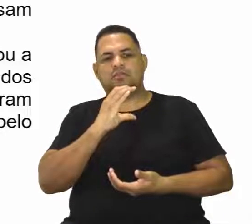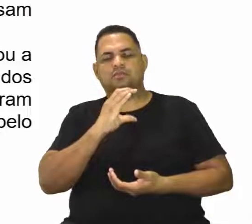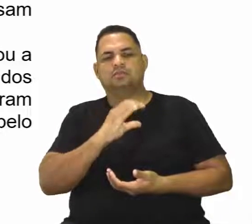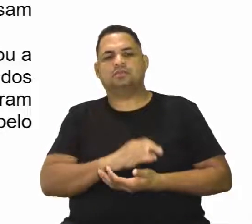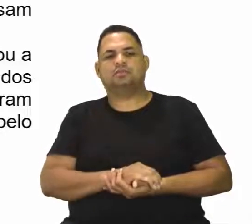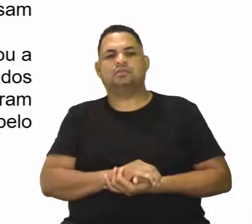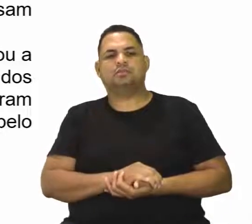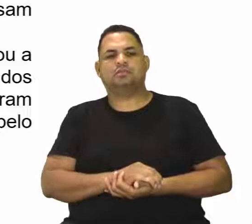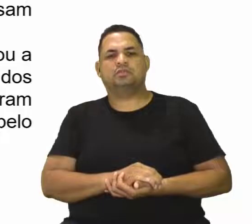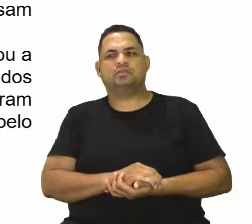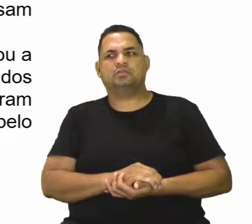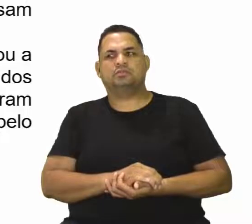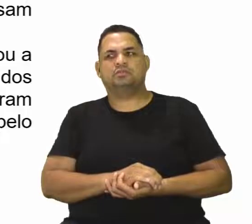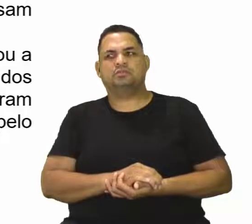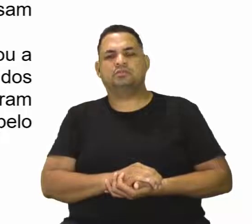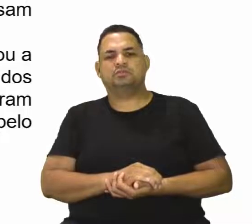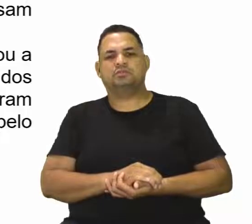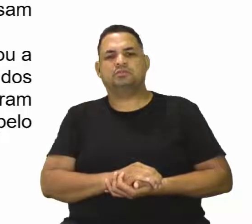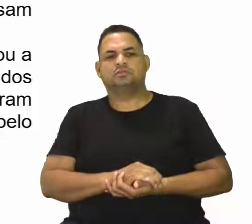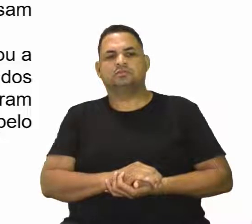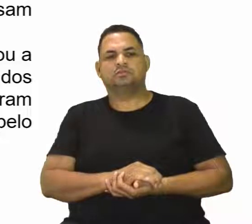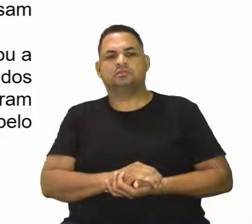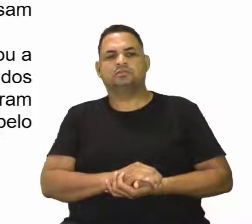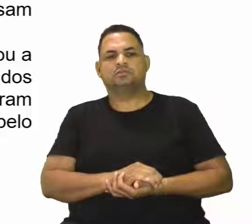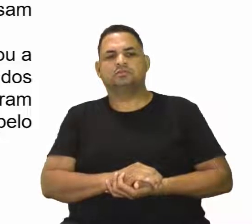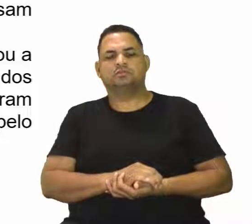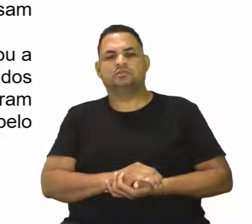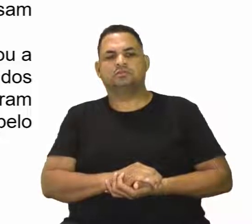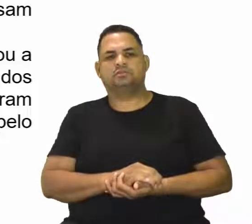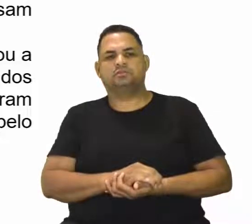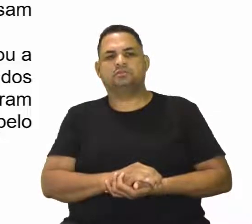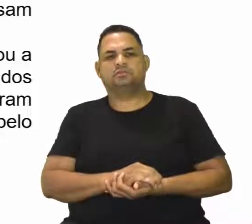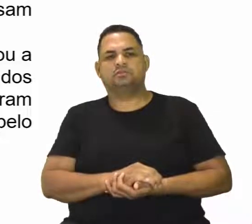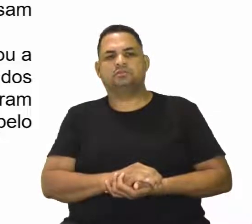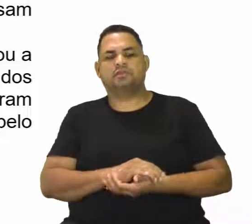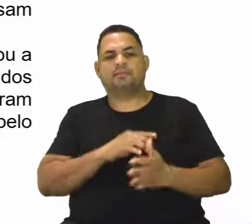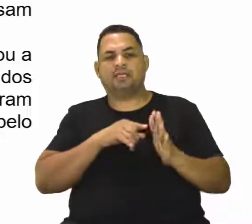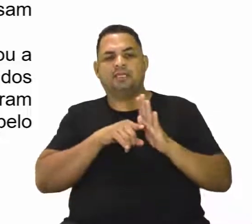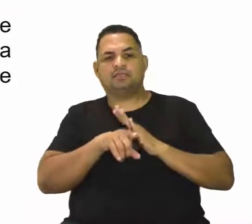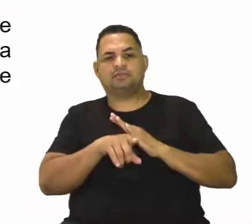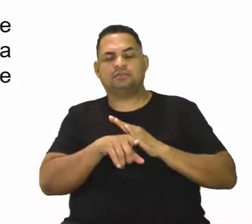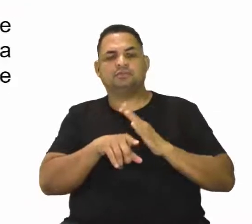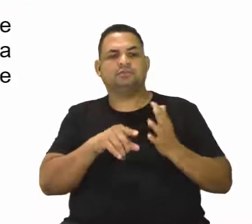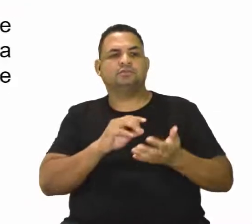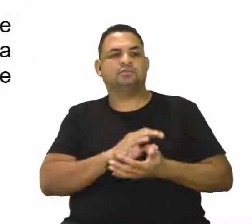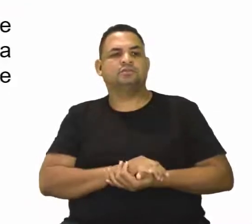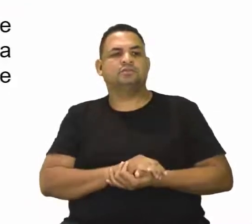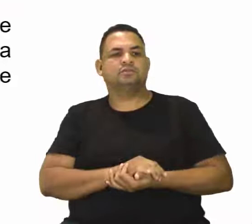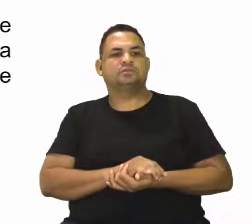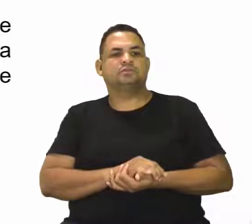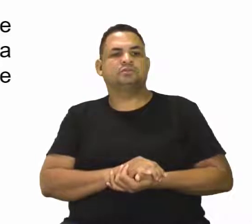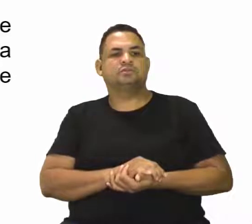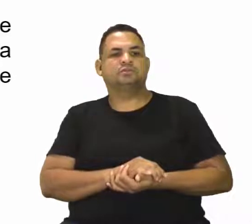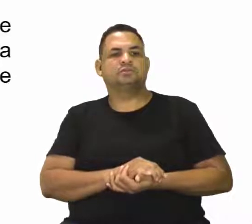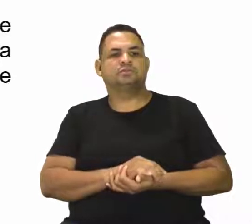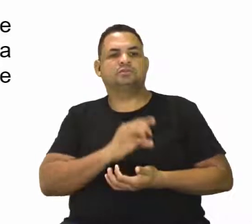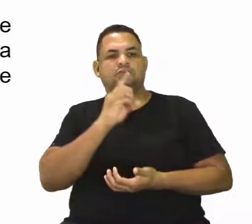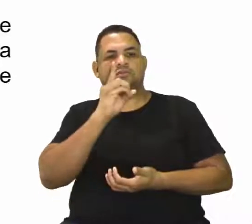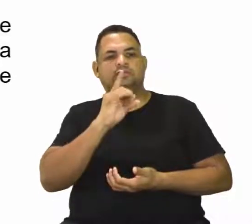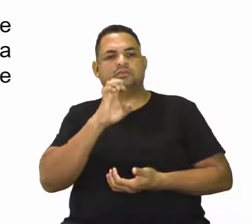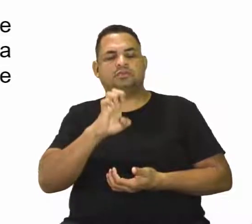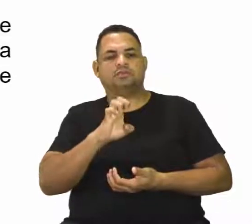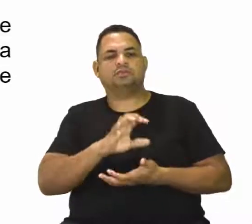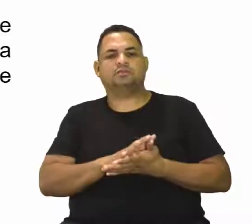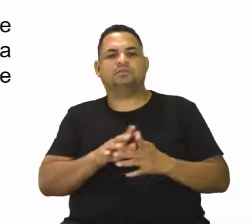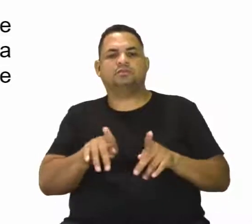e c logo acima a questão a pergunta e a os atrativa